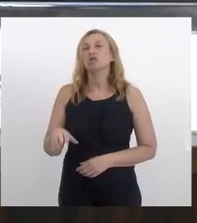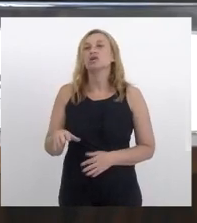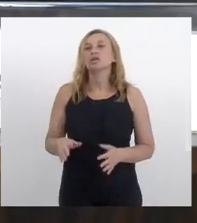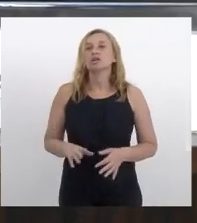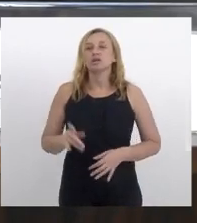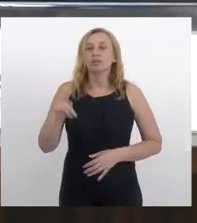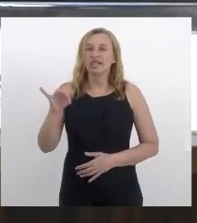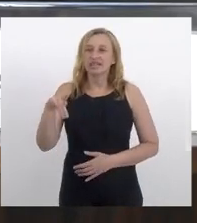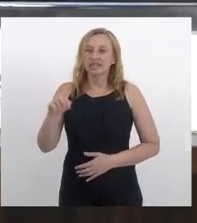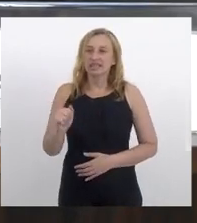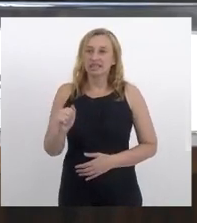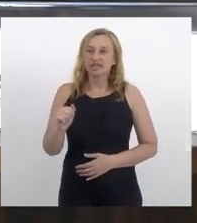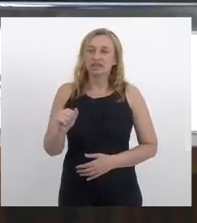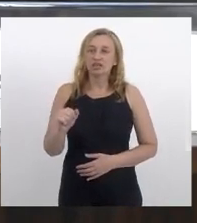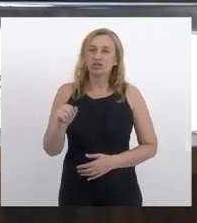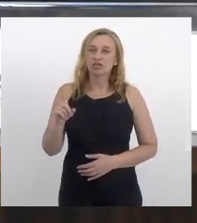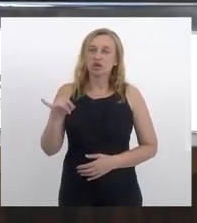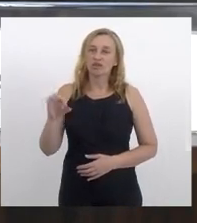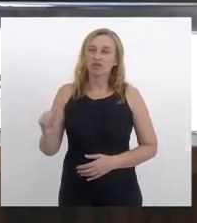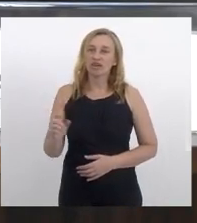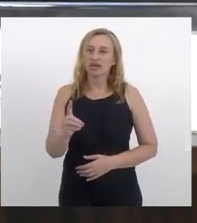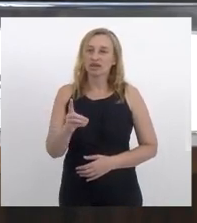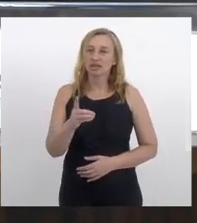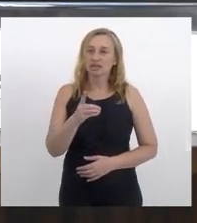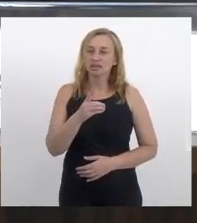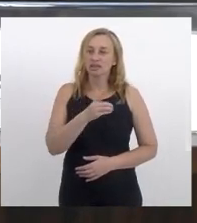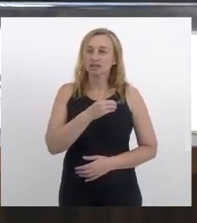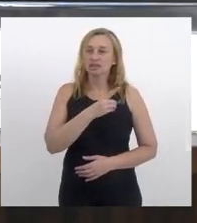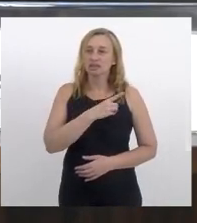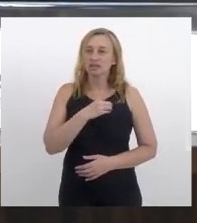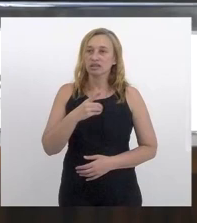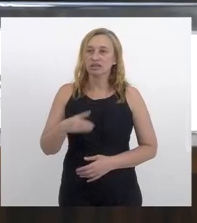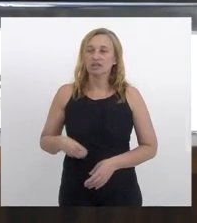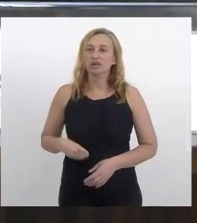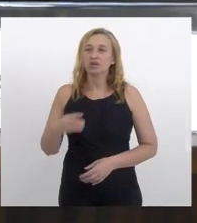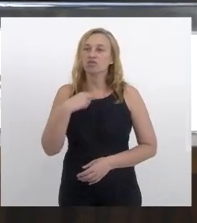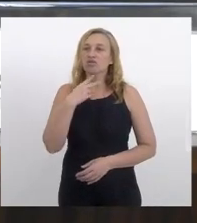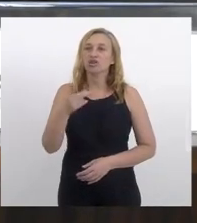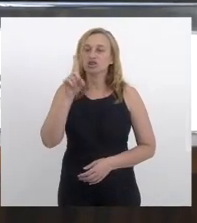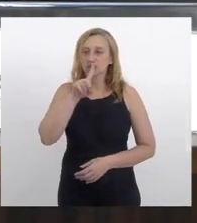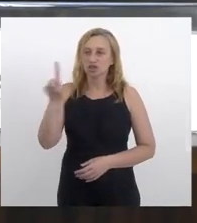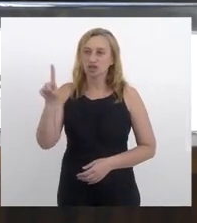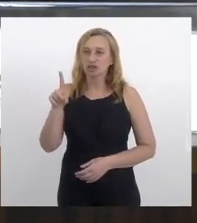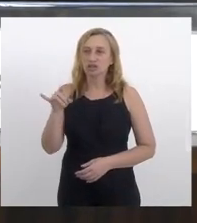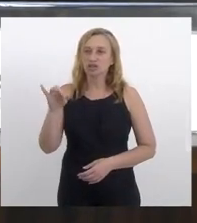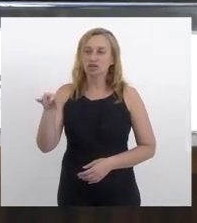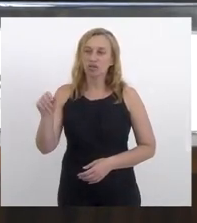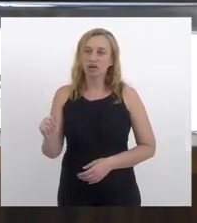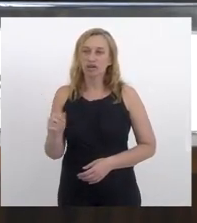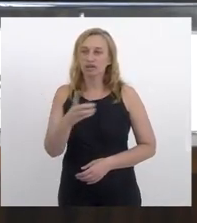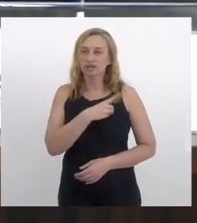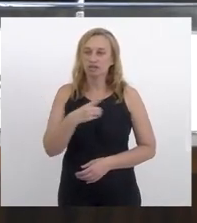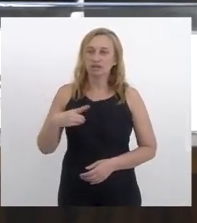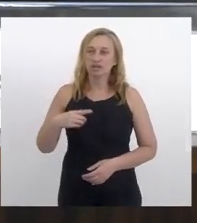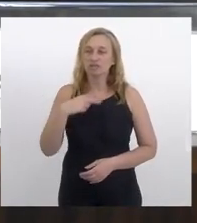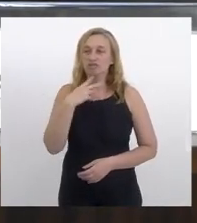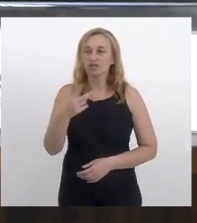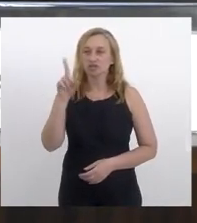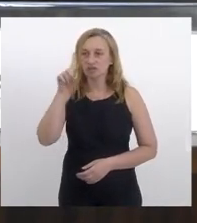Aparecida Oliveira, diaconisa da Igreja Voz de Deus. Dora da Silva, diaconisa da Igreja Voz de Deus.